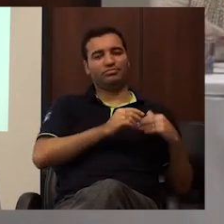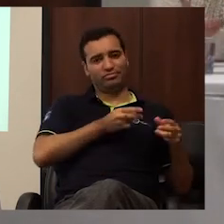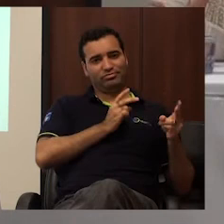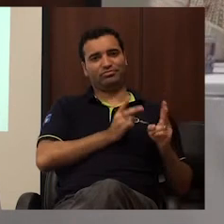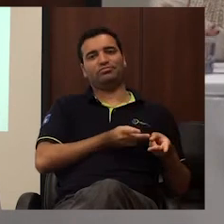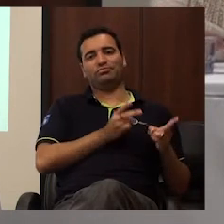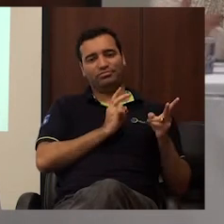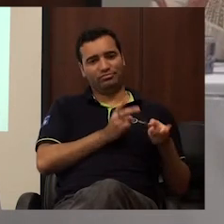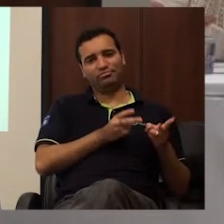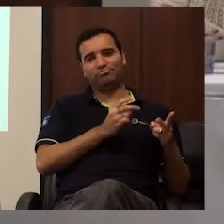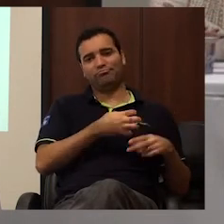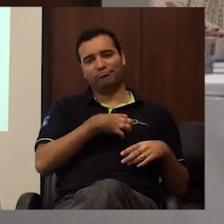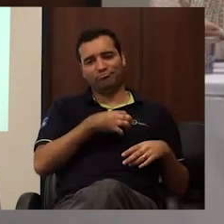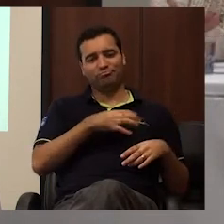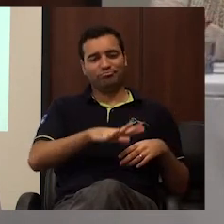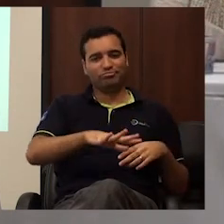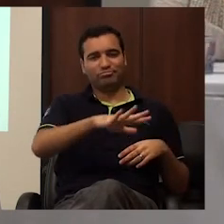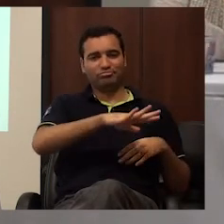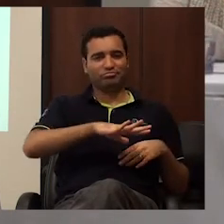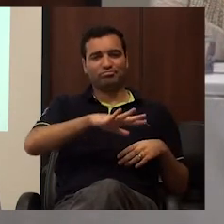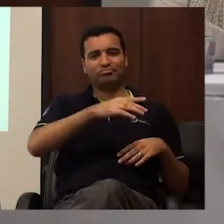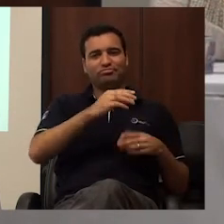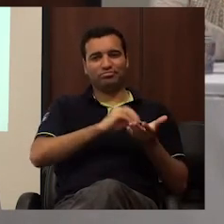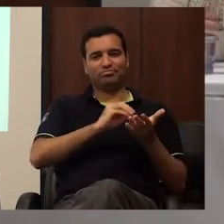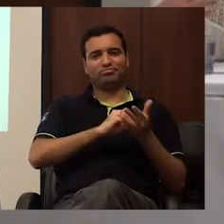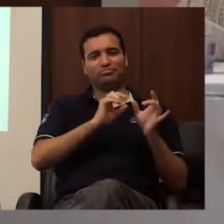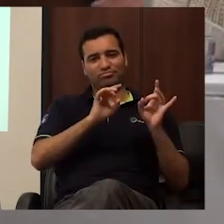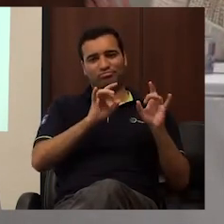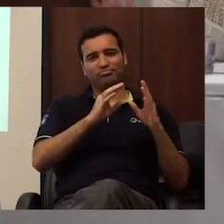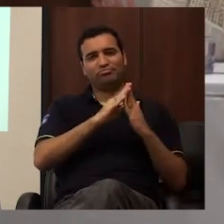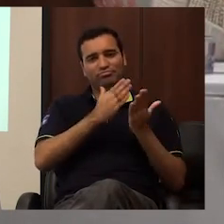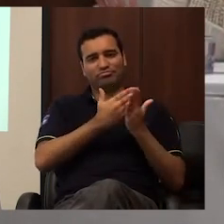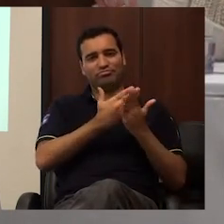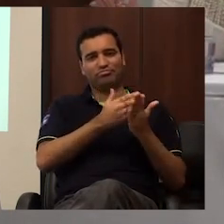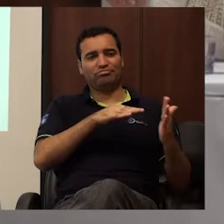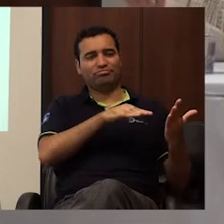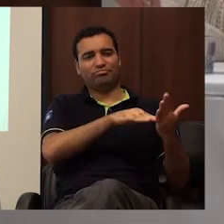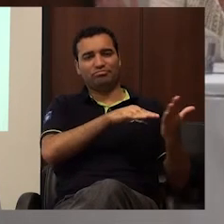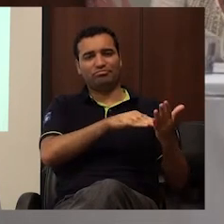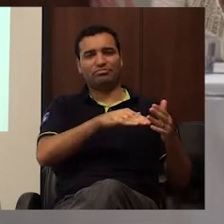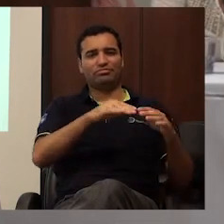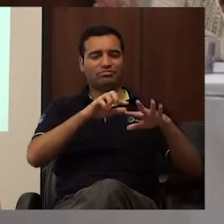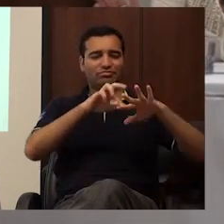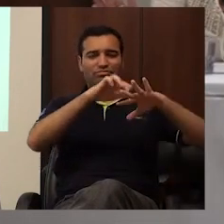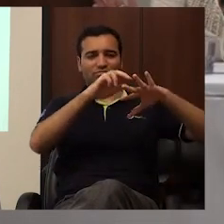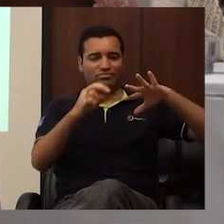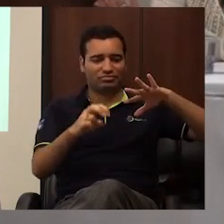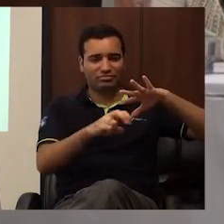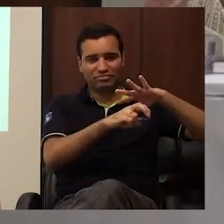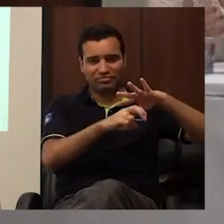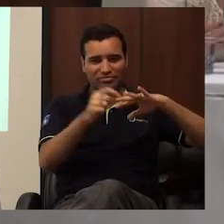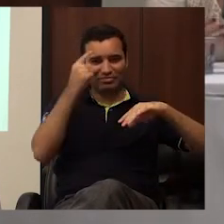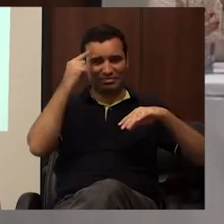continue se configurando nos espaços não privilegiados das escolas. embaixo das escadas, como eram as